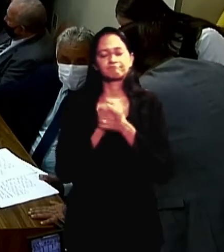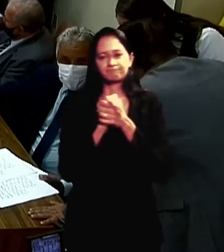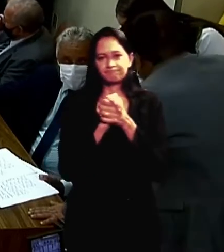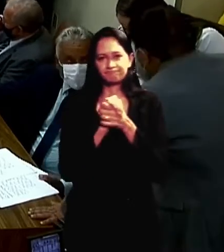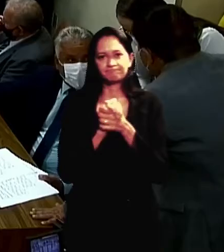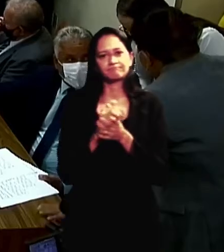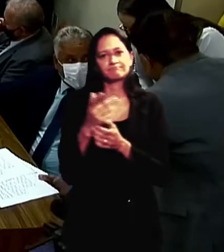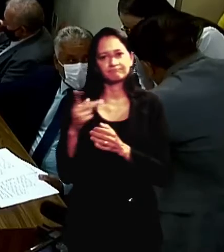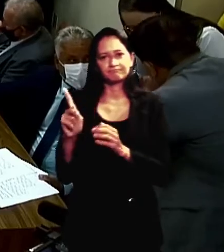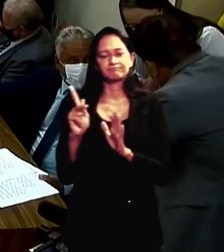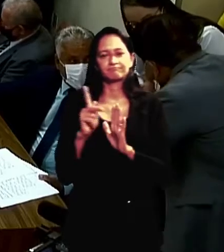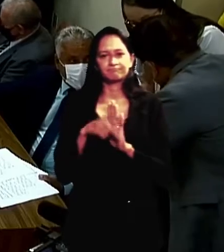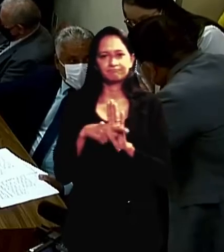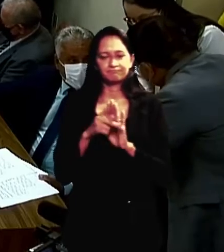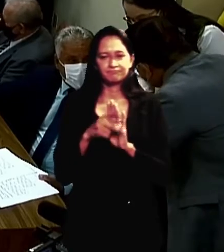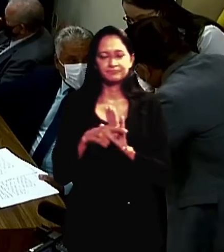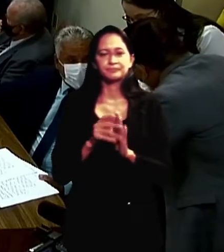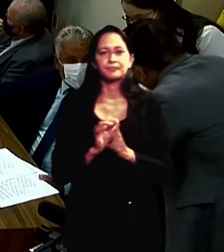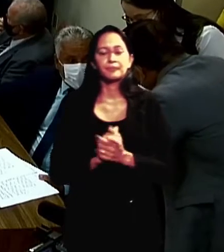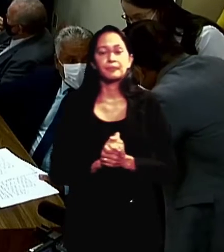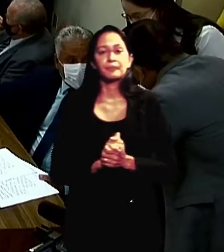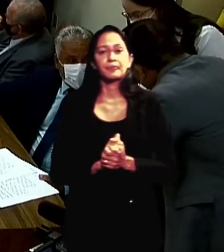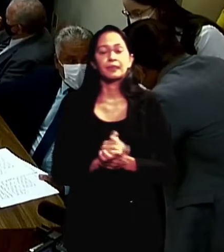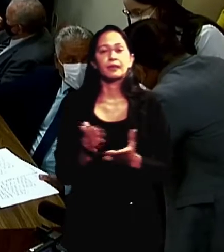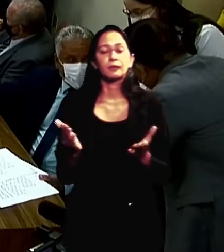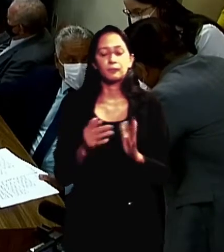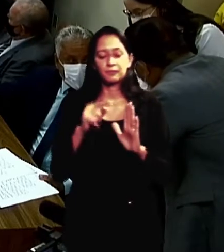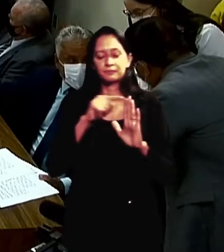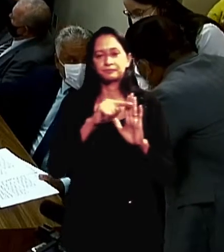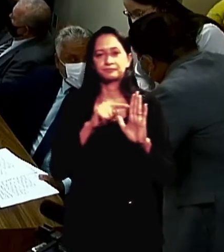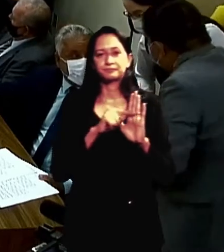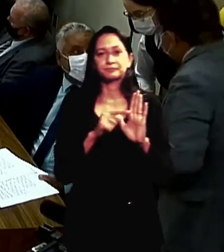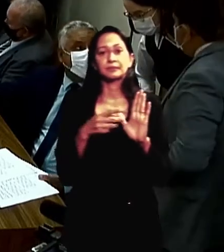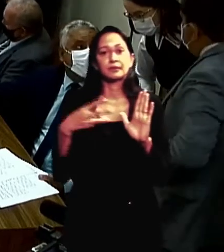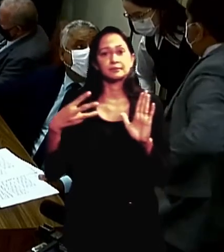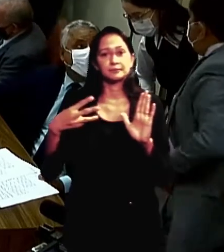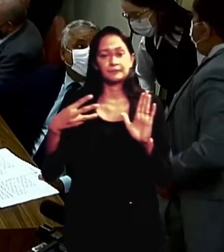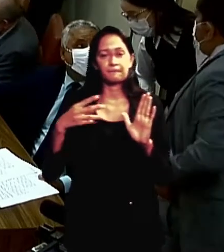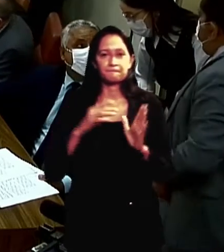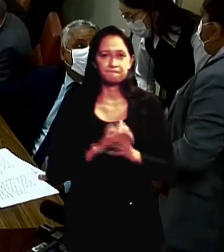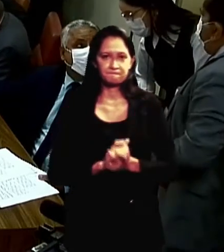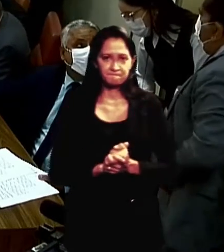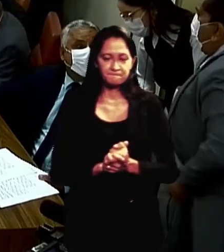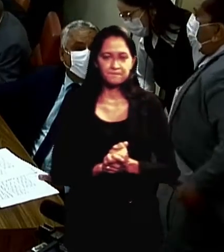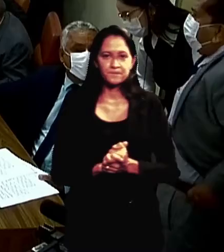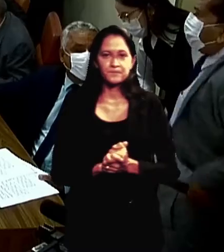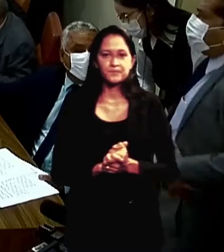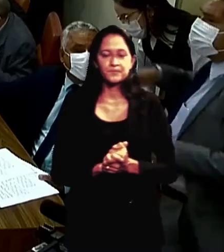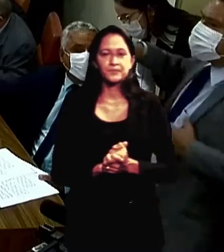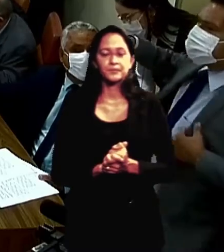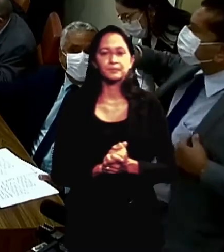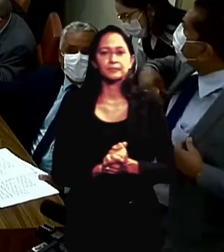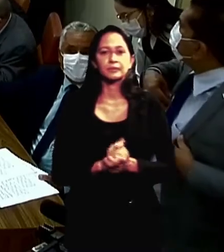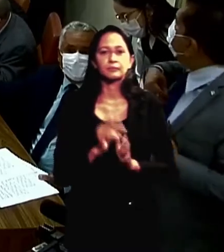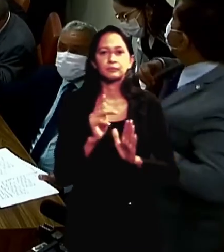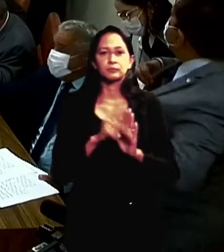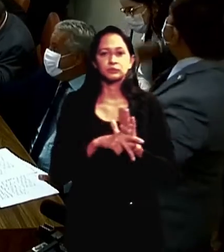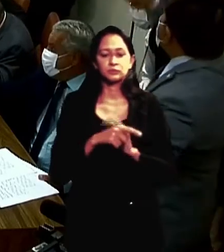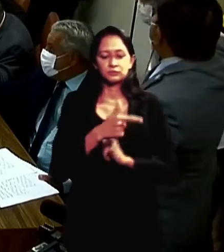Parabéns pelo projeto. Já passo para o item 3 da presente pauta, projeto de